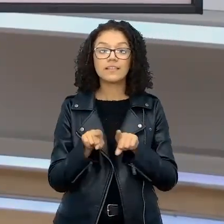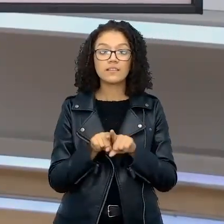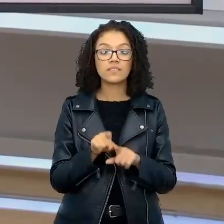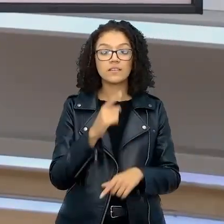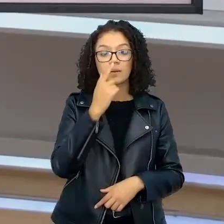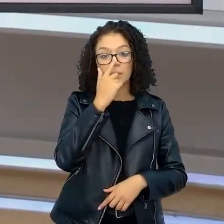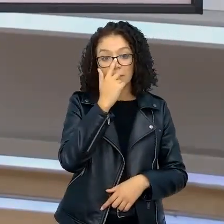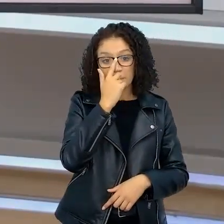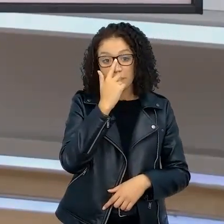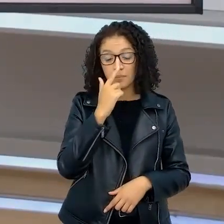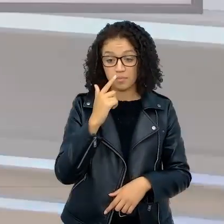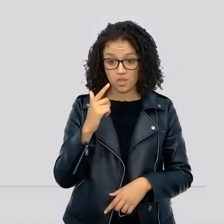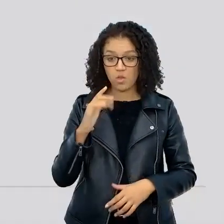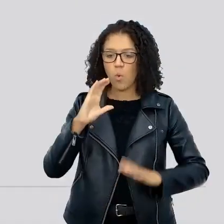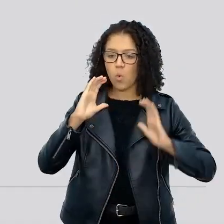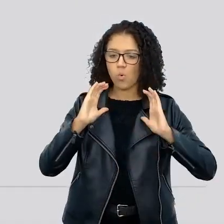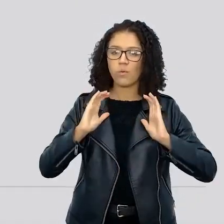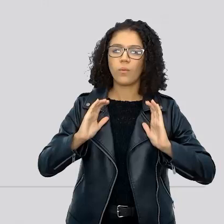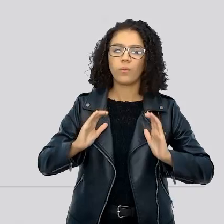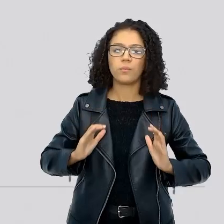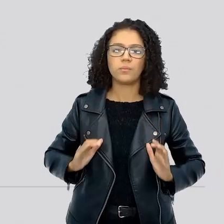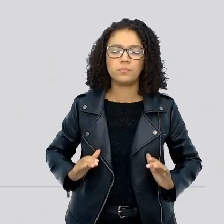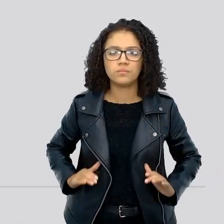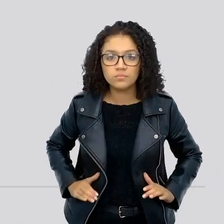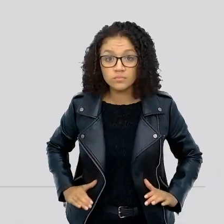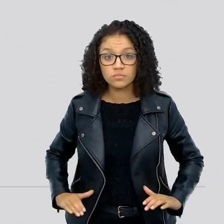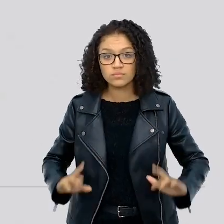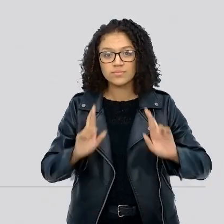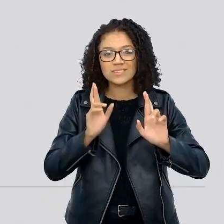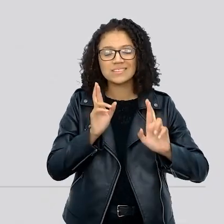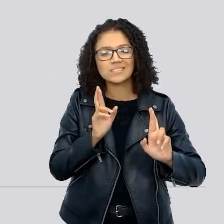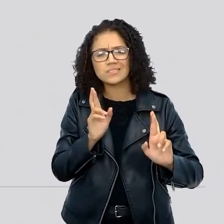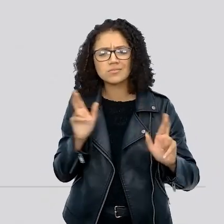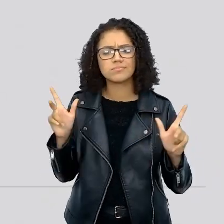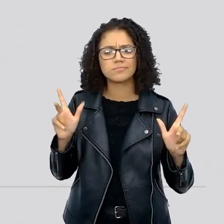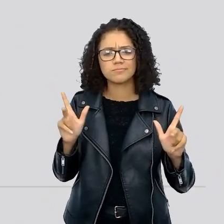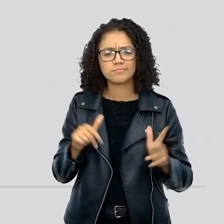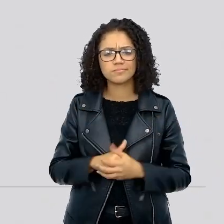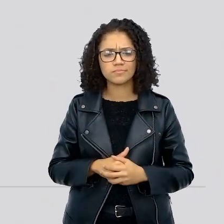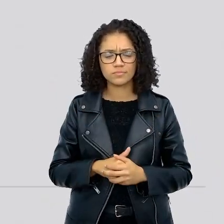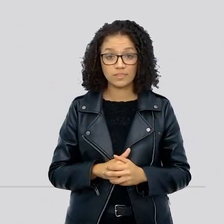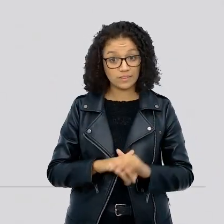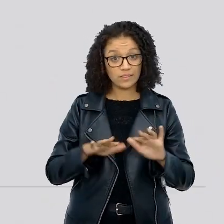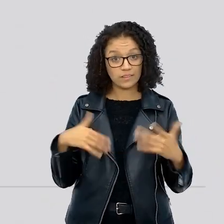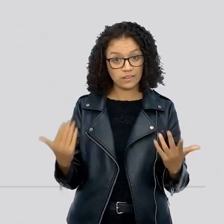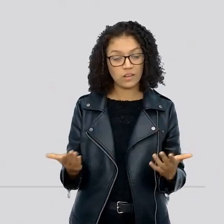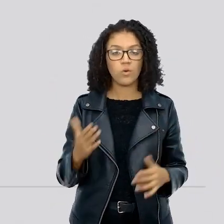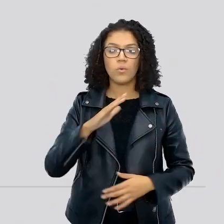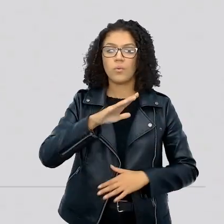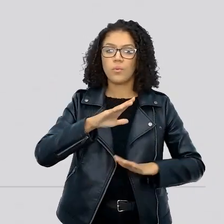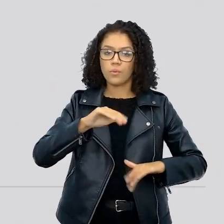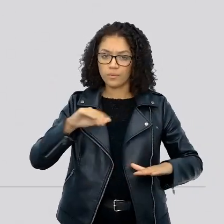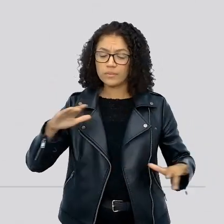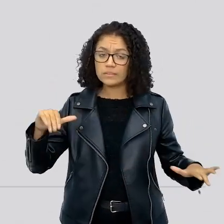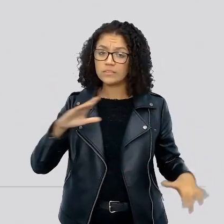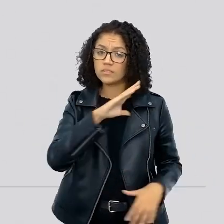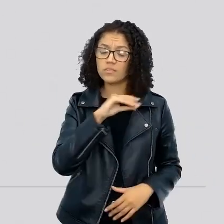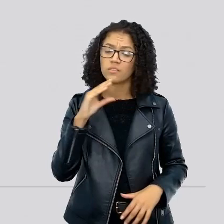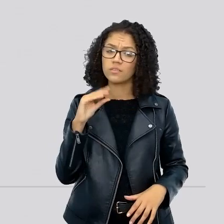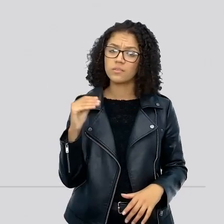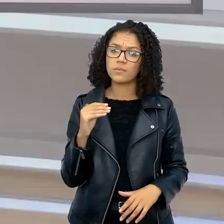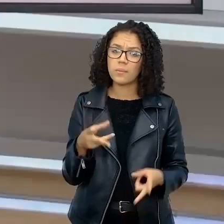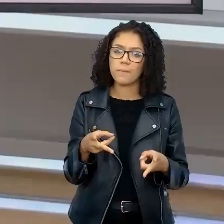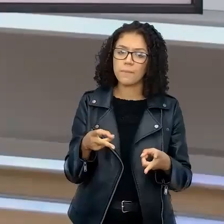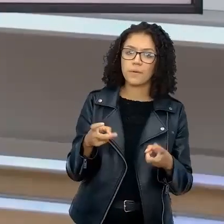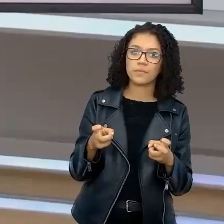gente tem as mudanças comportamentais. Então, crianças e adolescentes que sofrem algum tipo de violência, elas podem apresentar